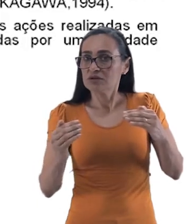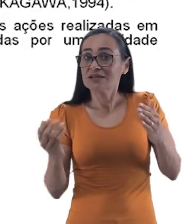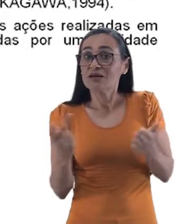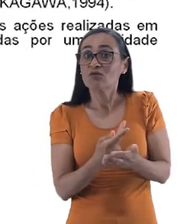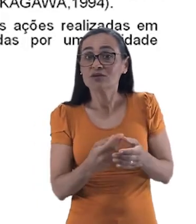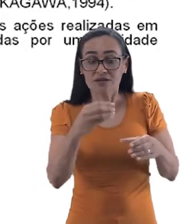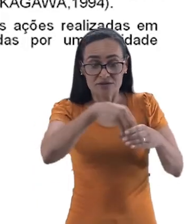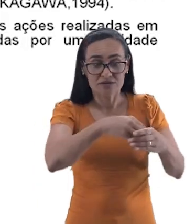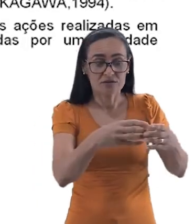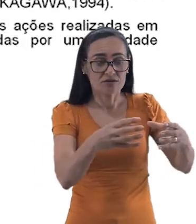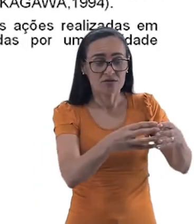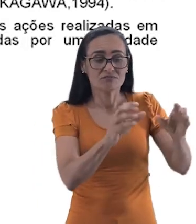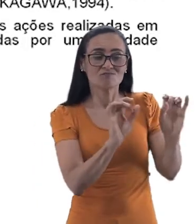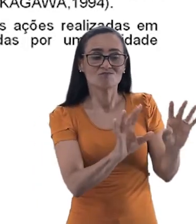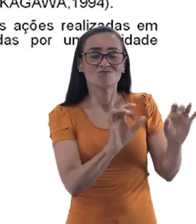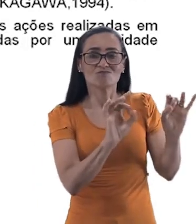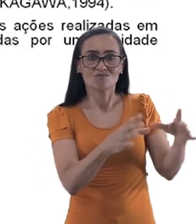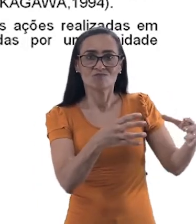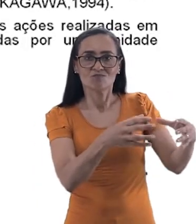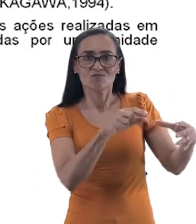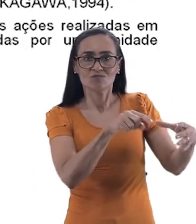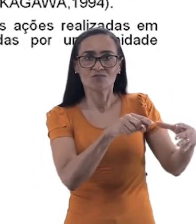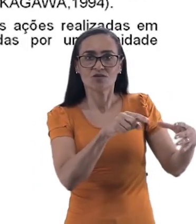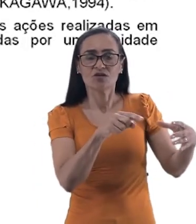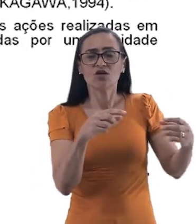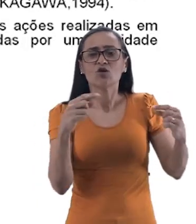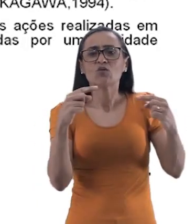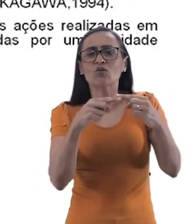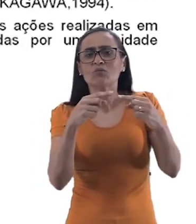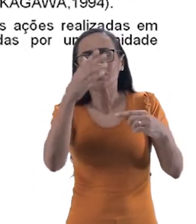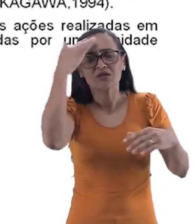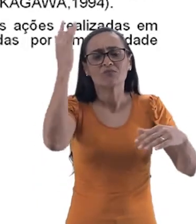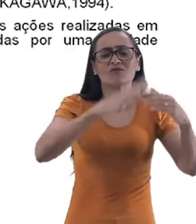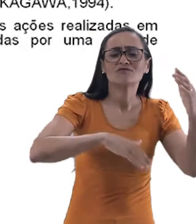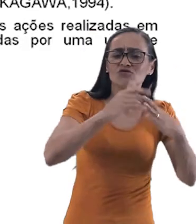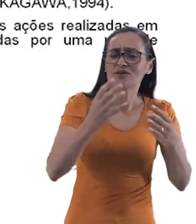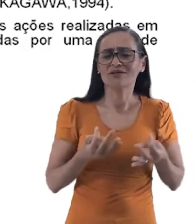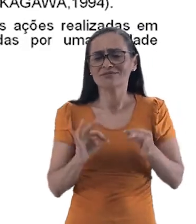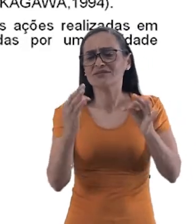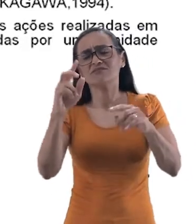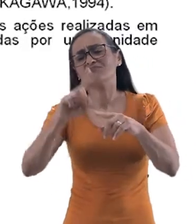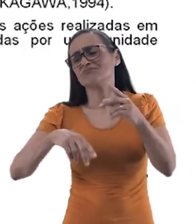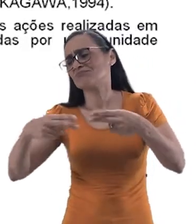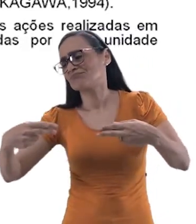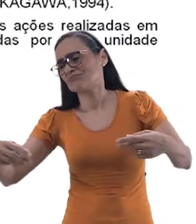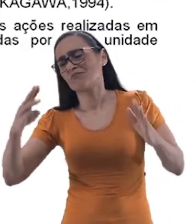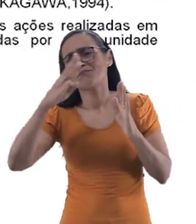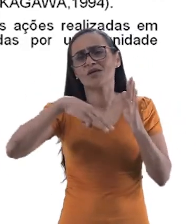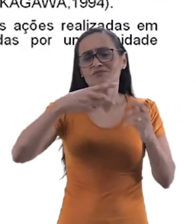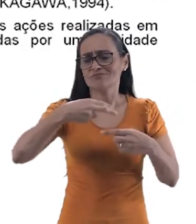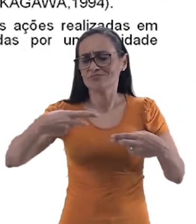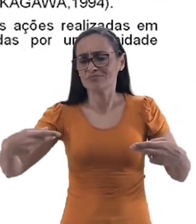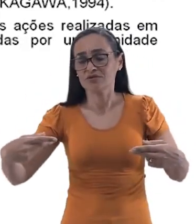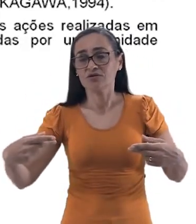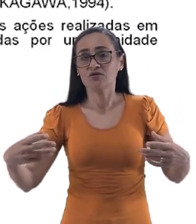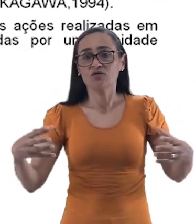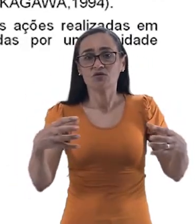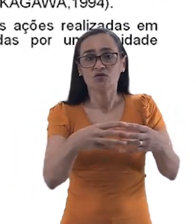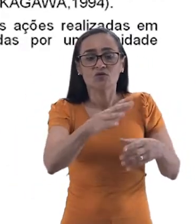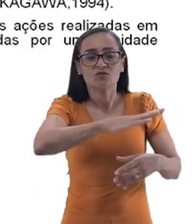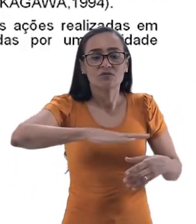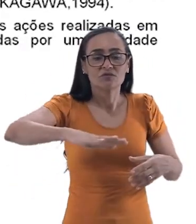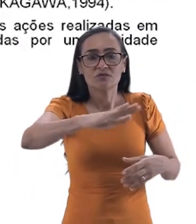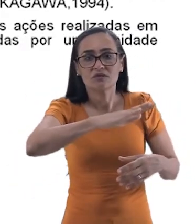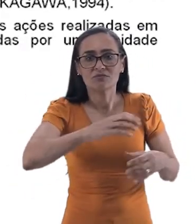desempenhada em uma unidade organizacional específica. É uma combinação de pessoas, tecnologias, materiais e métodos em um